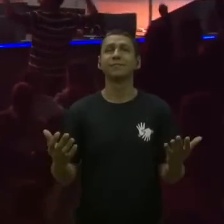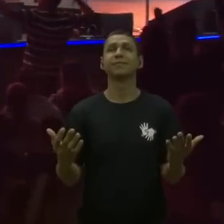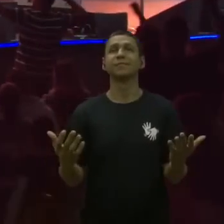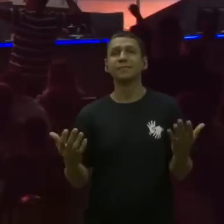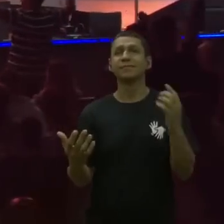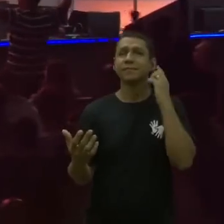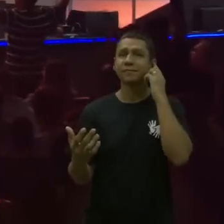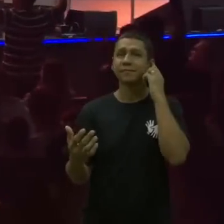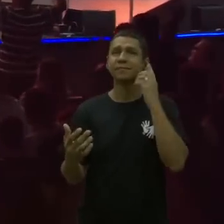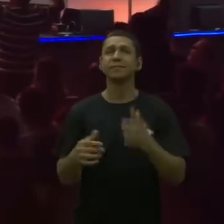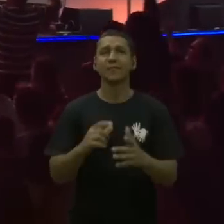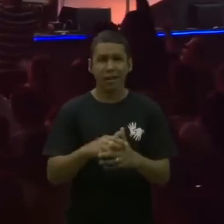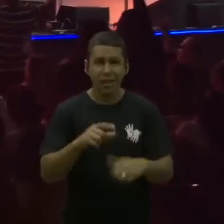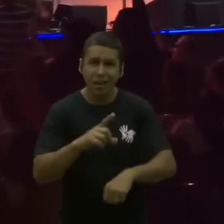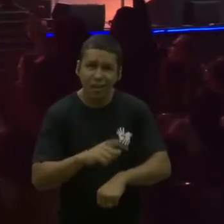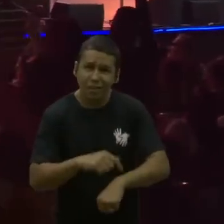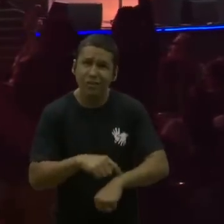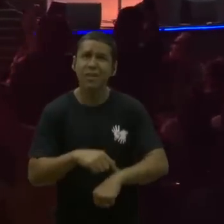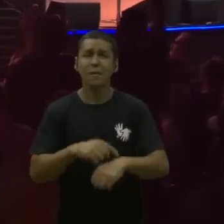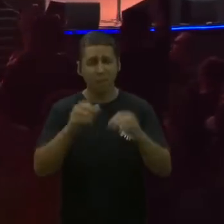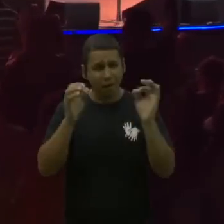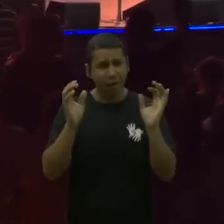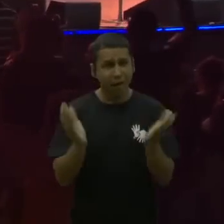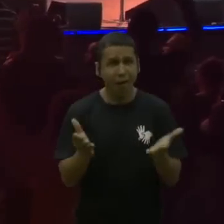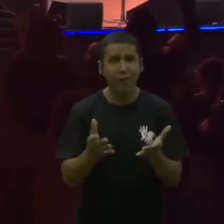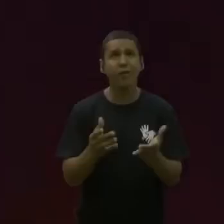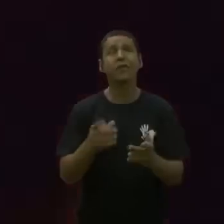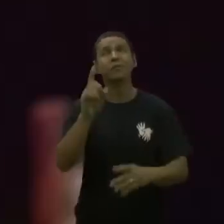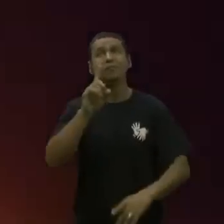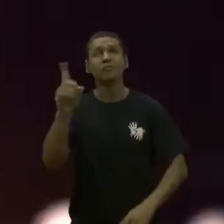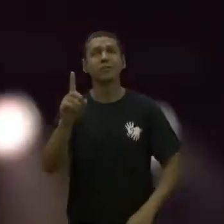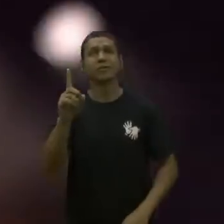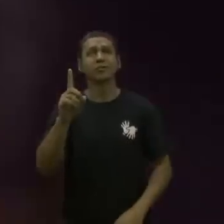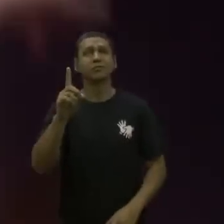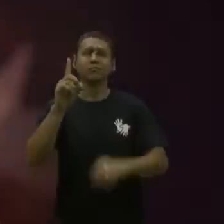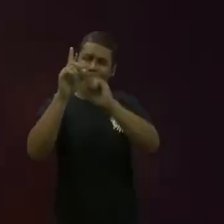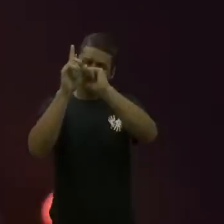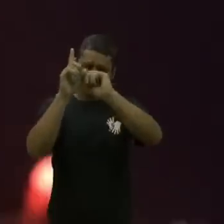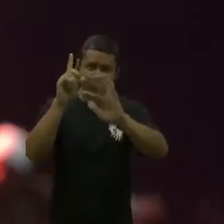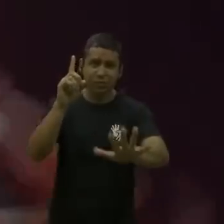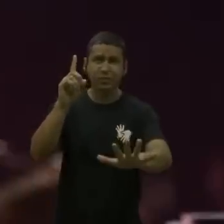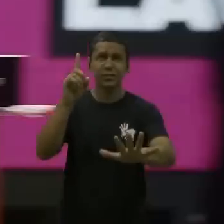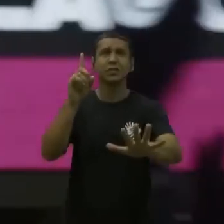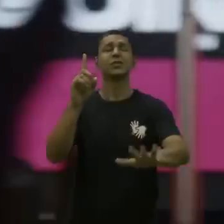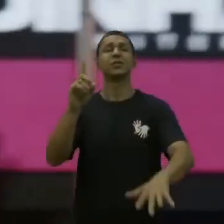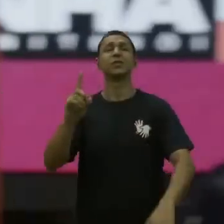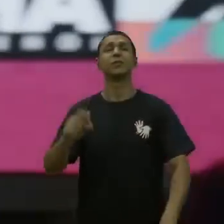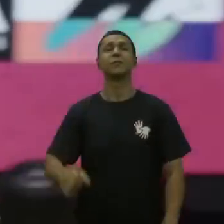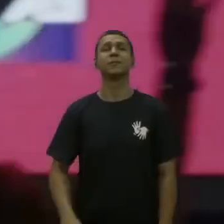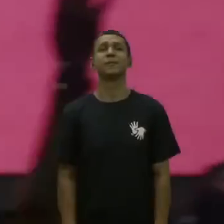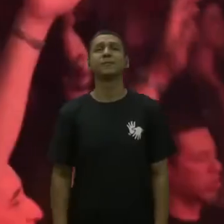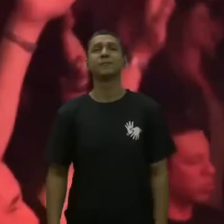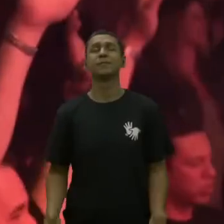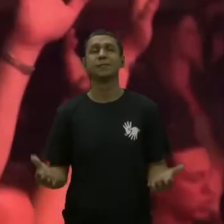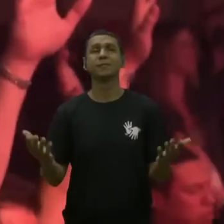Este é o tempo de Deus encher a